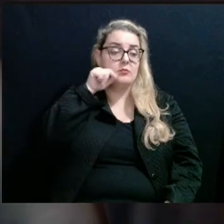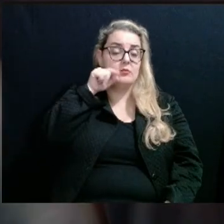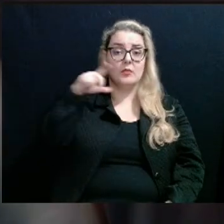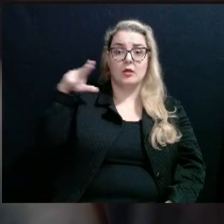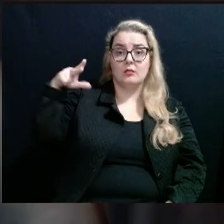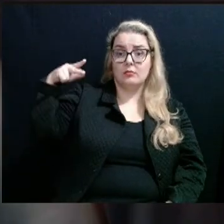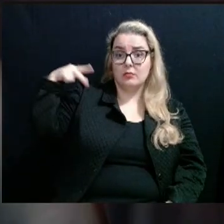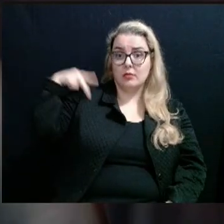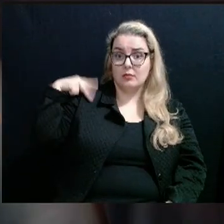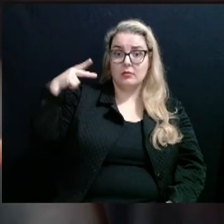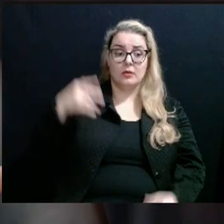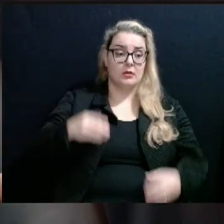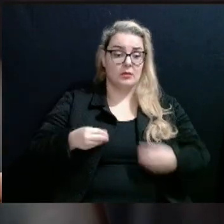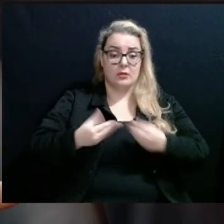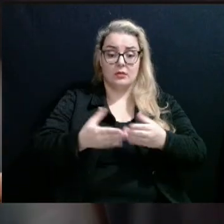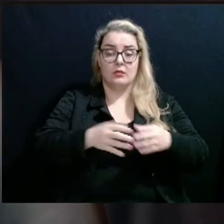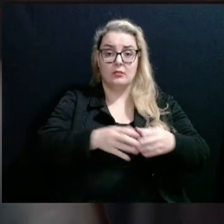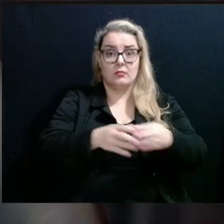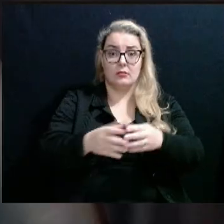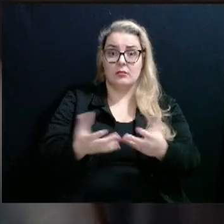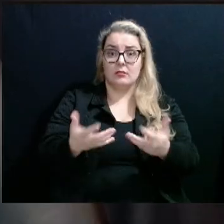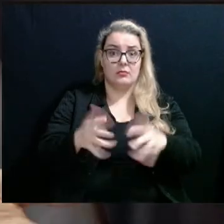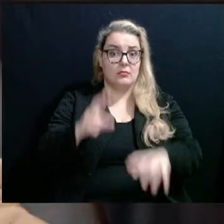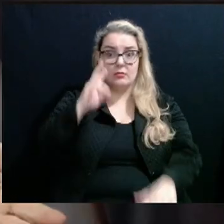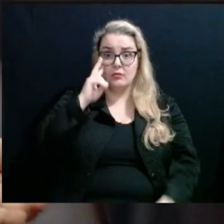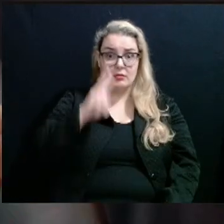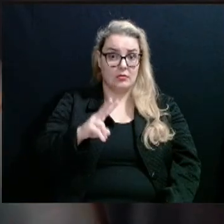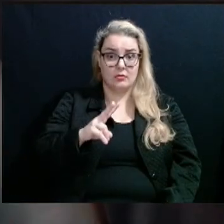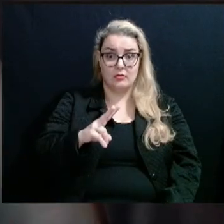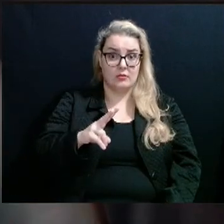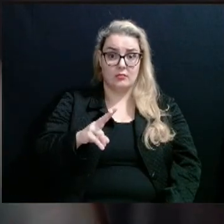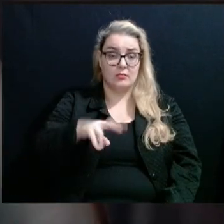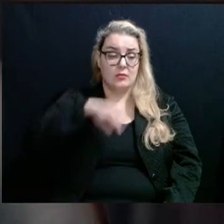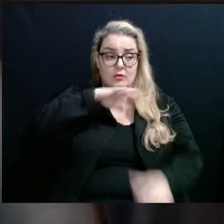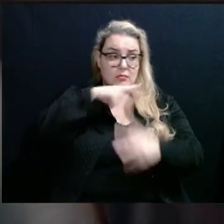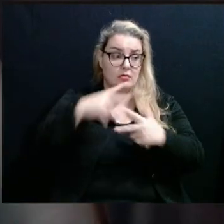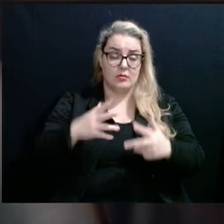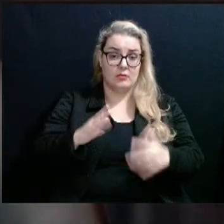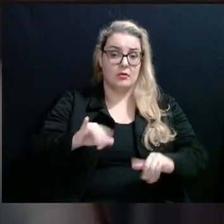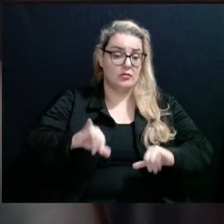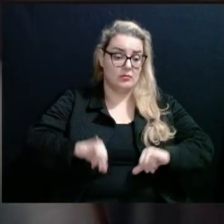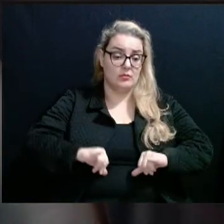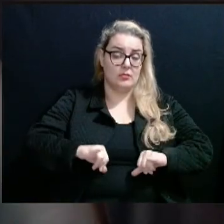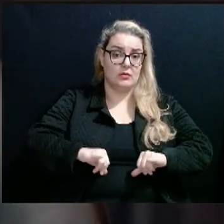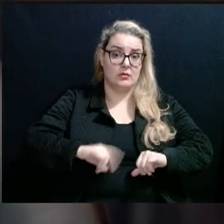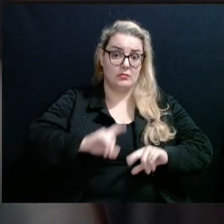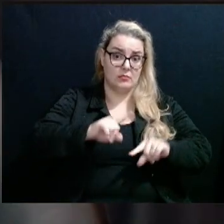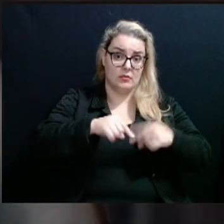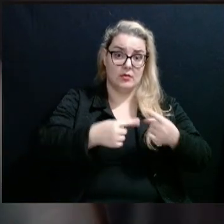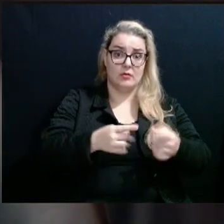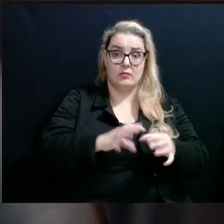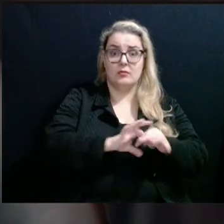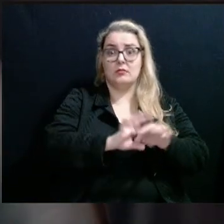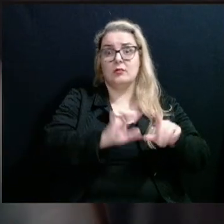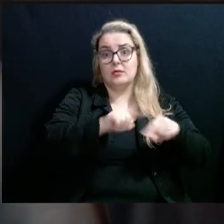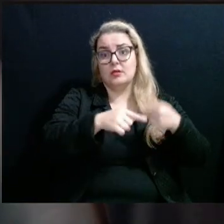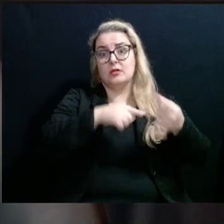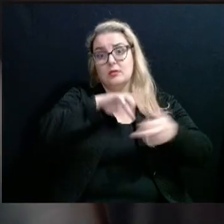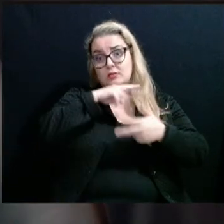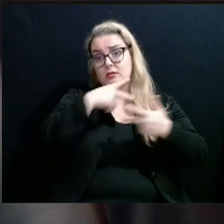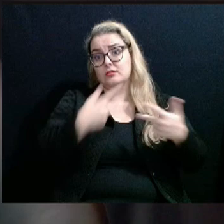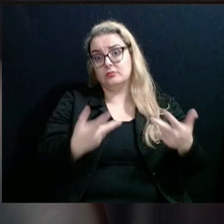convívio e não quer ver o sofrimento desses animais e, por outro lado, deixa outros animais,